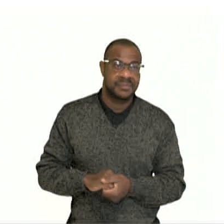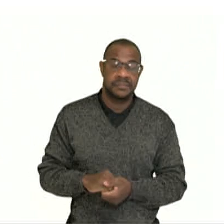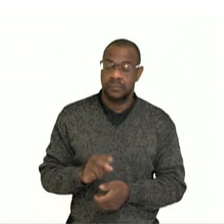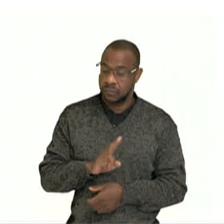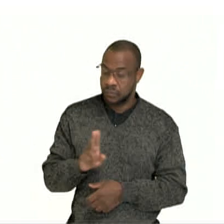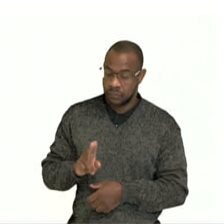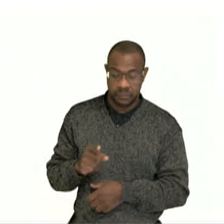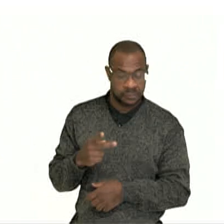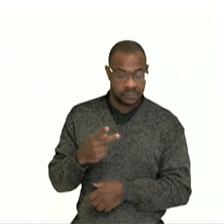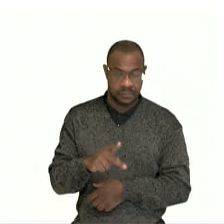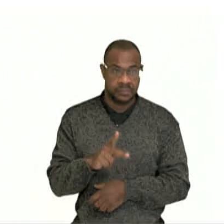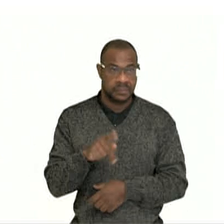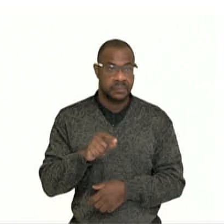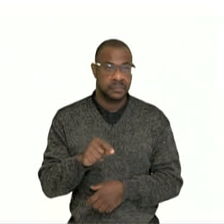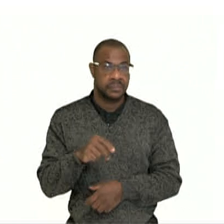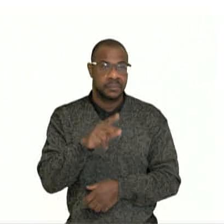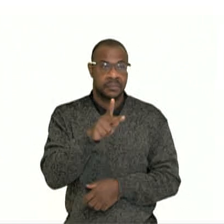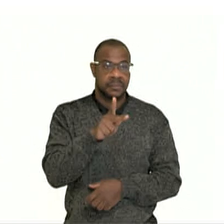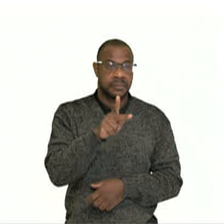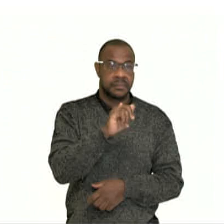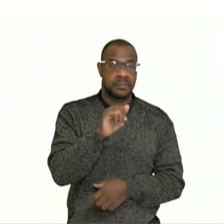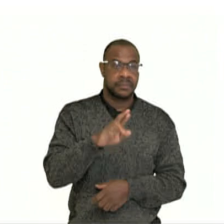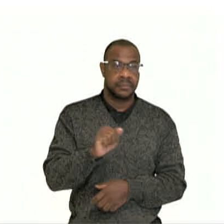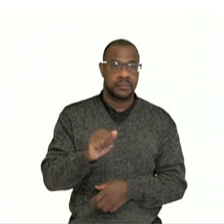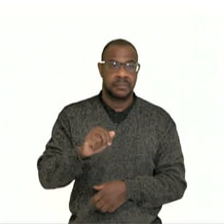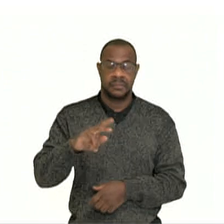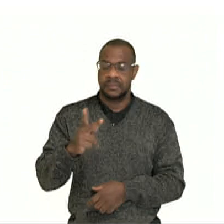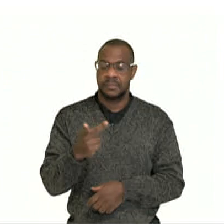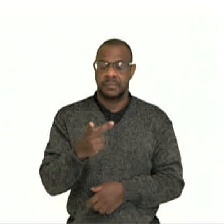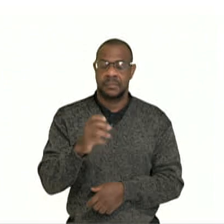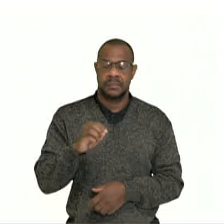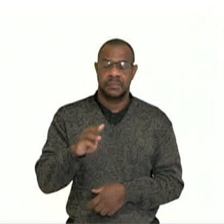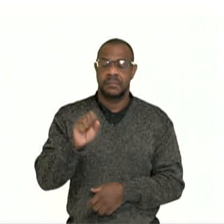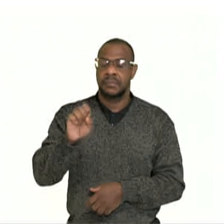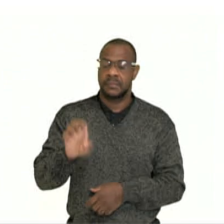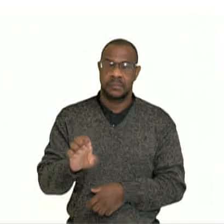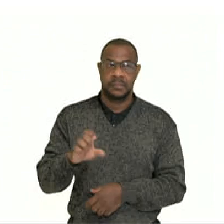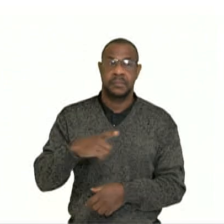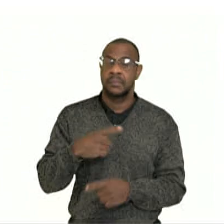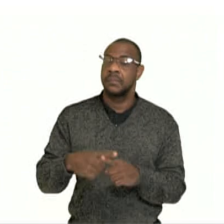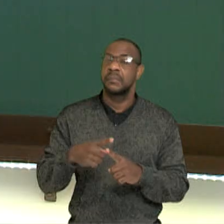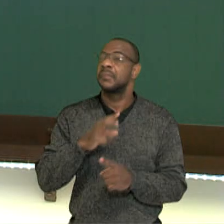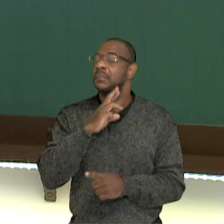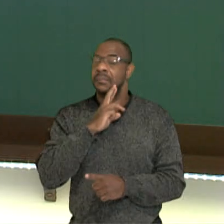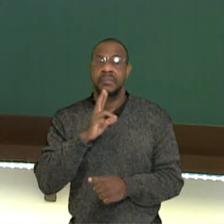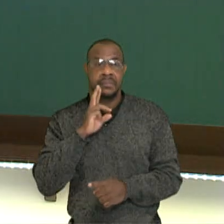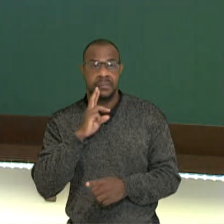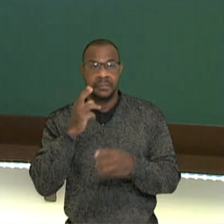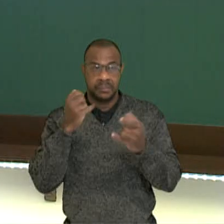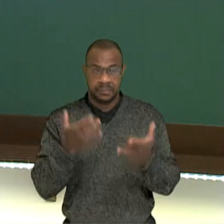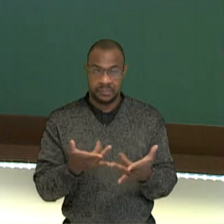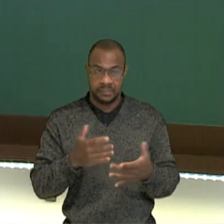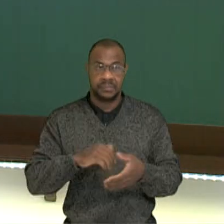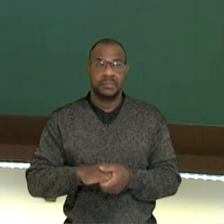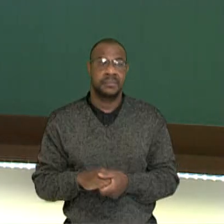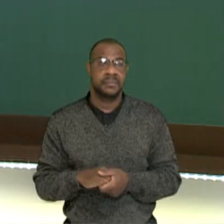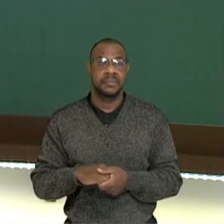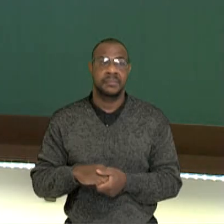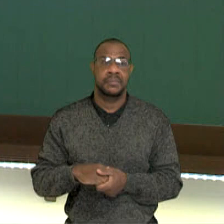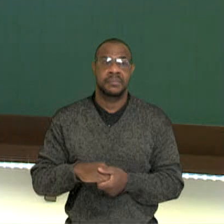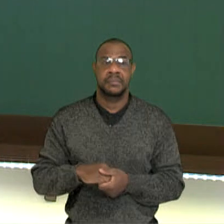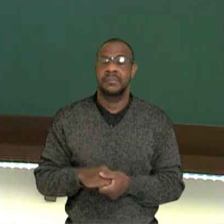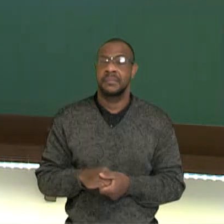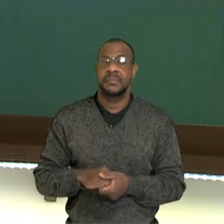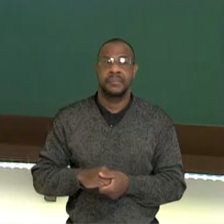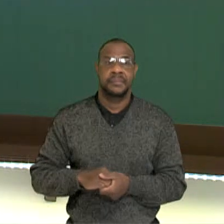nome dele é Pizza House. Por que nós estamos usando its? Porque estamos falando do restaurante. Então, o nome do restaurante é